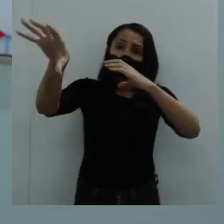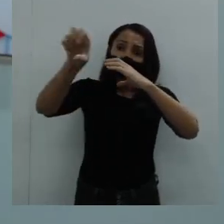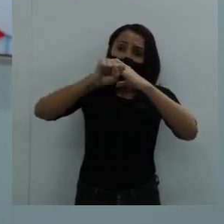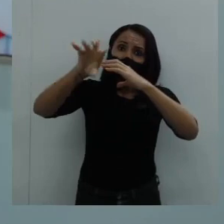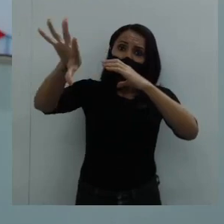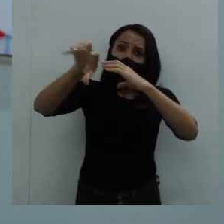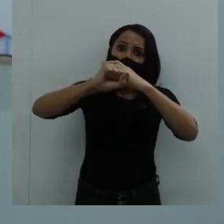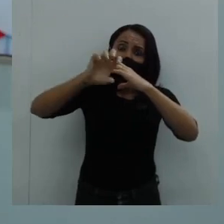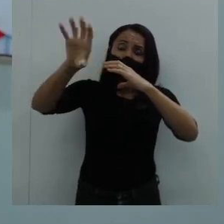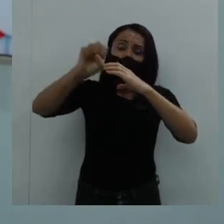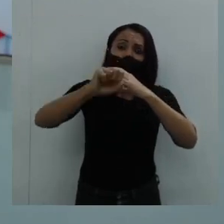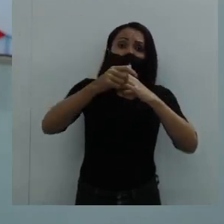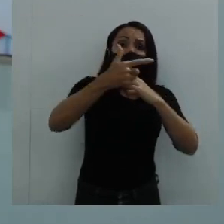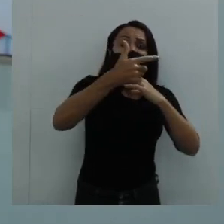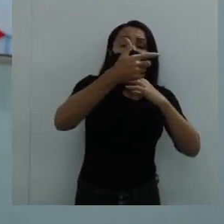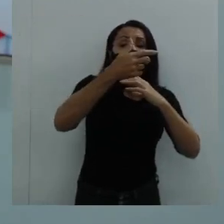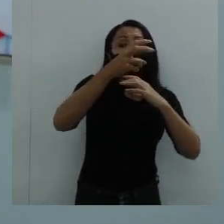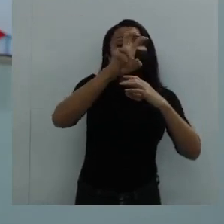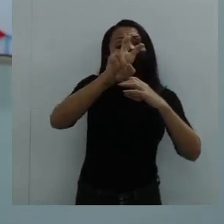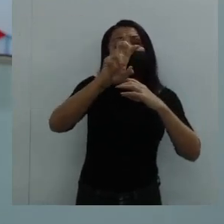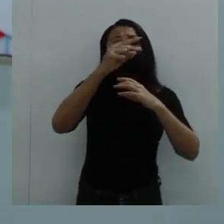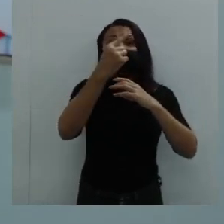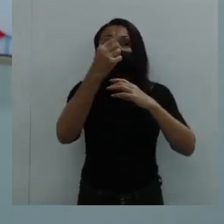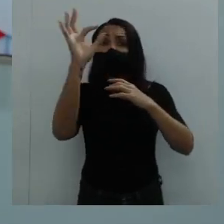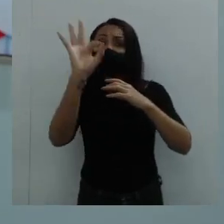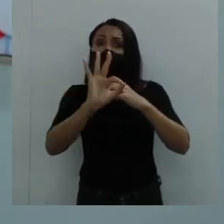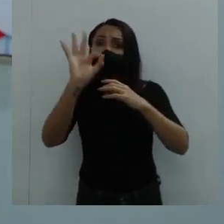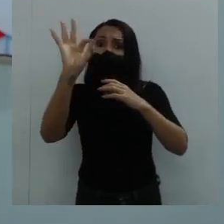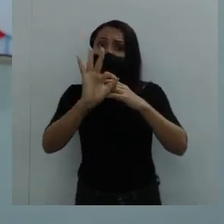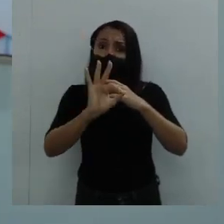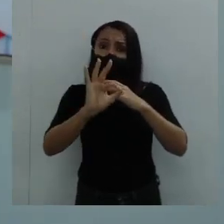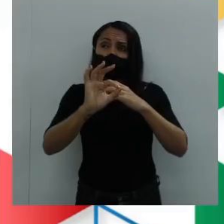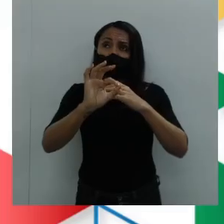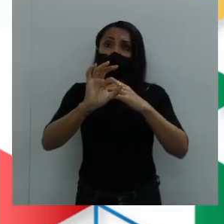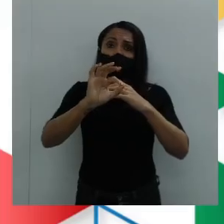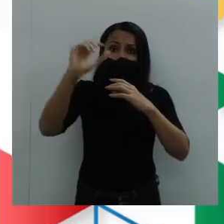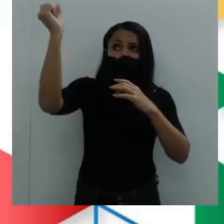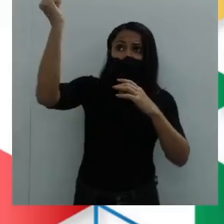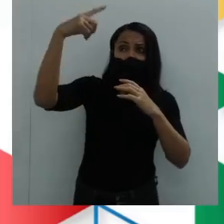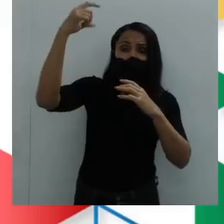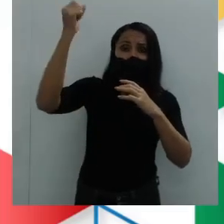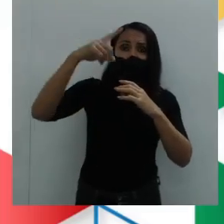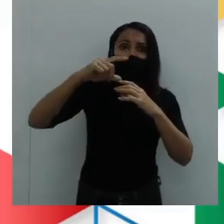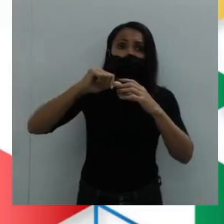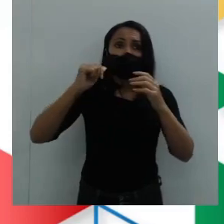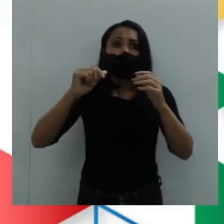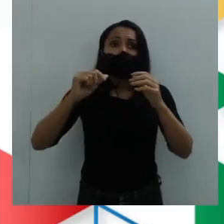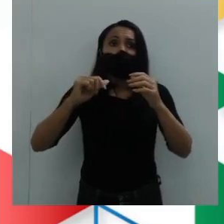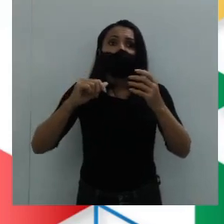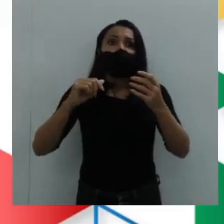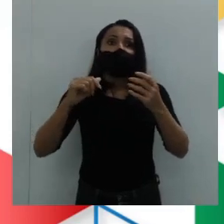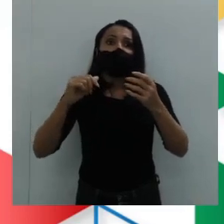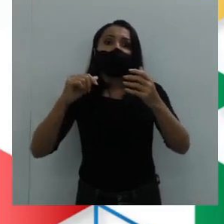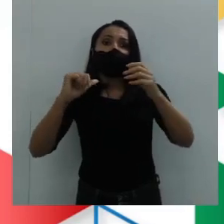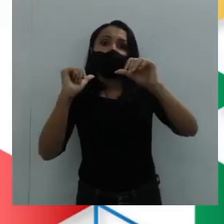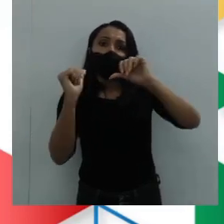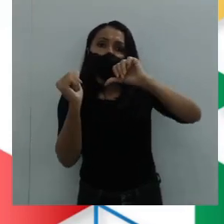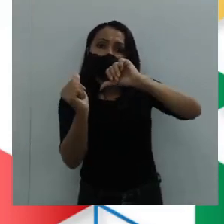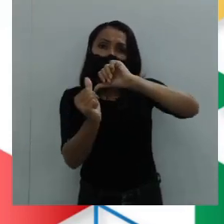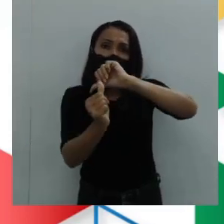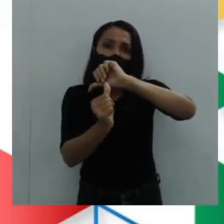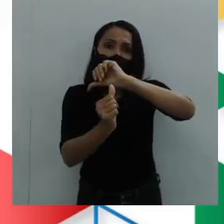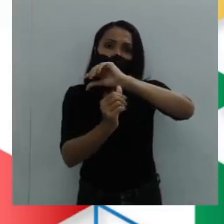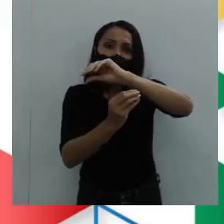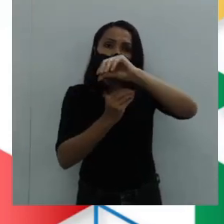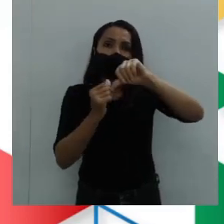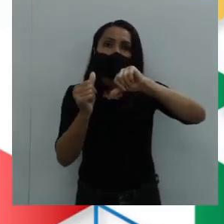de 51% dessa radiação e converte e emite o restante